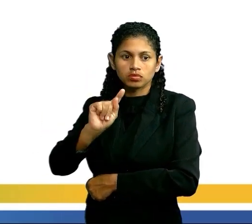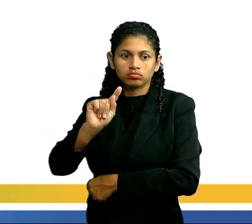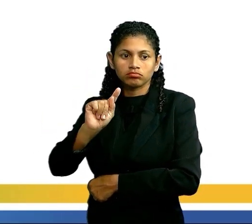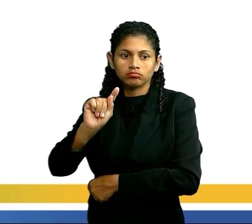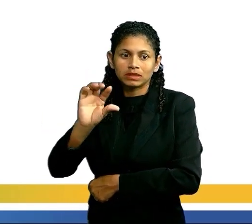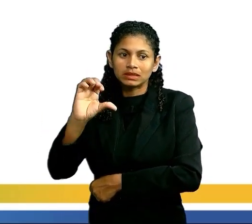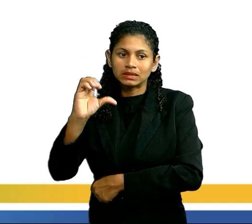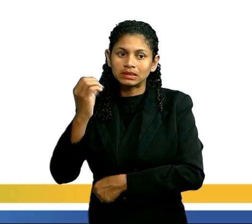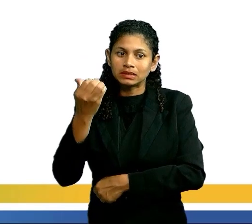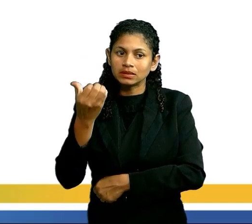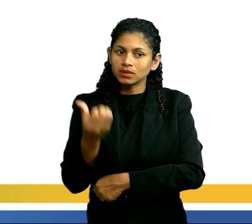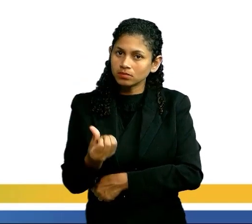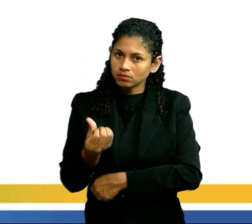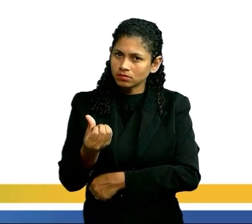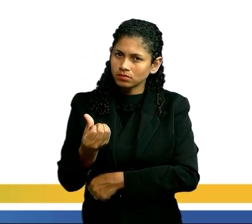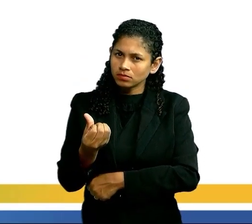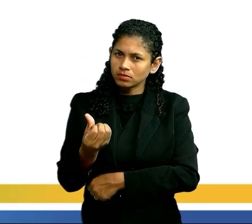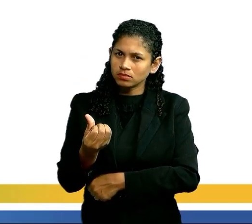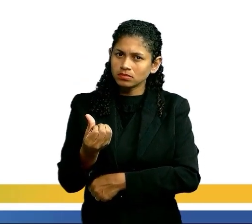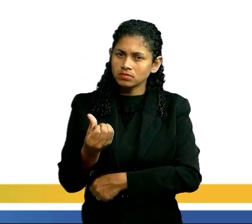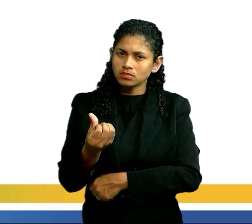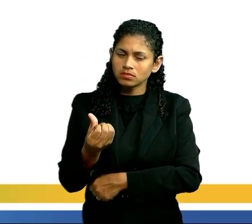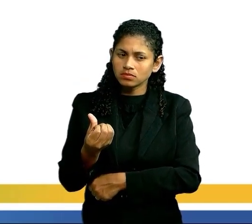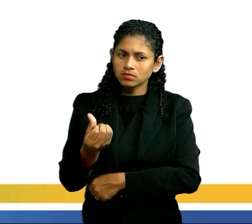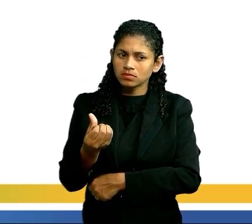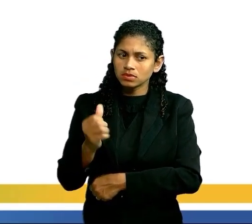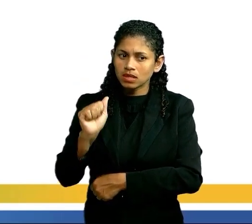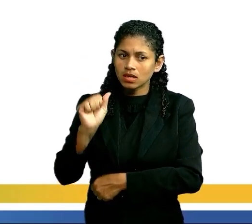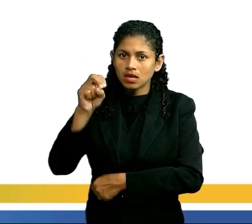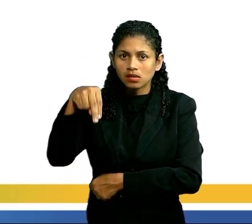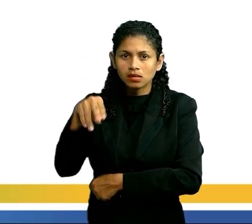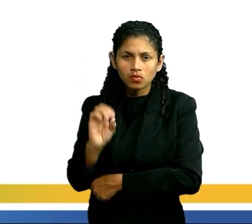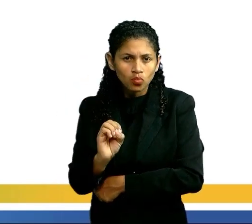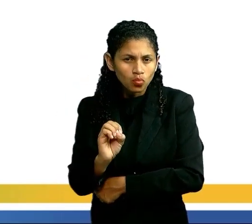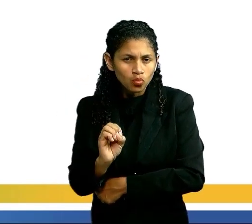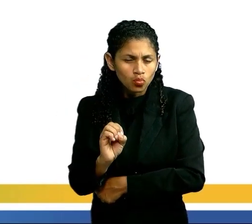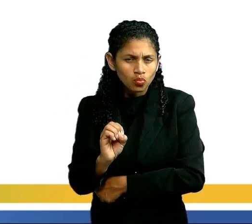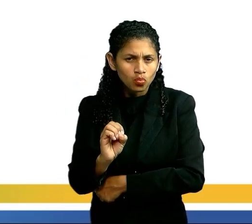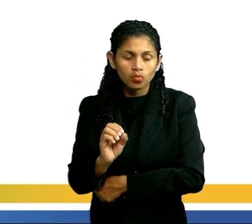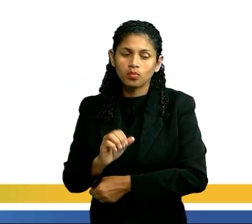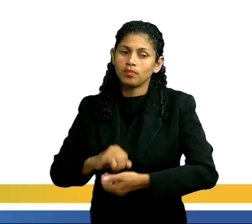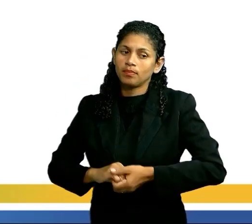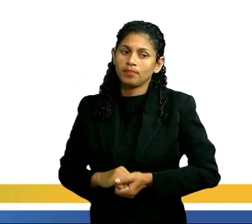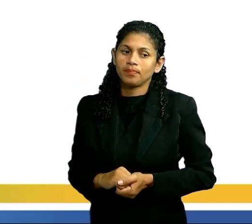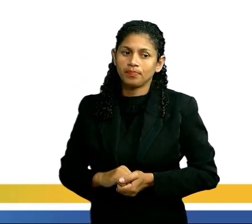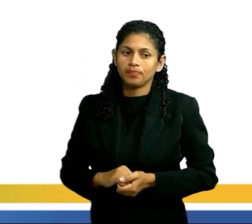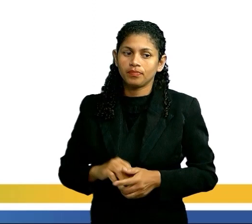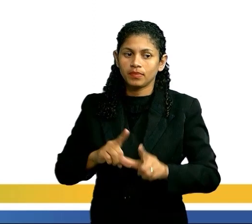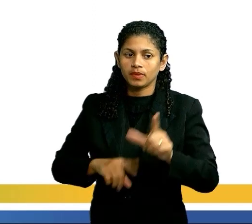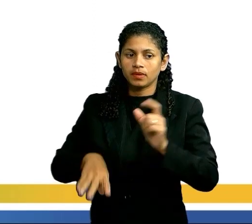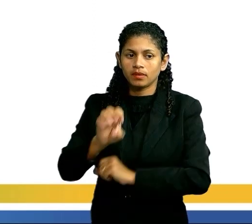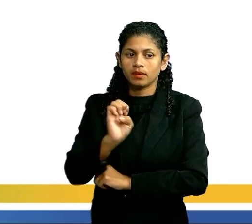Essa é uma boa alternativa para você ficar de olho bem aberto, tá? Mas vamos só conferir a última.